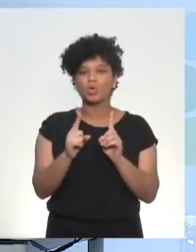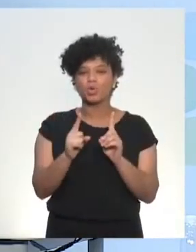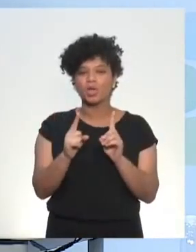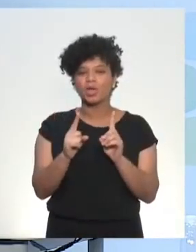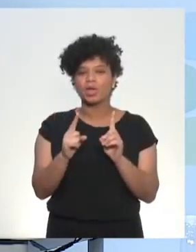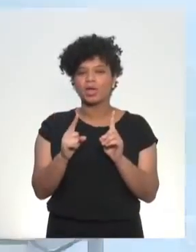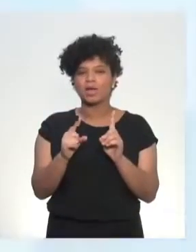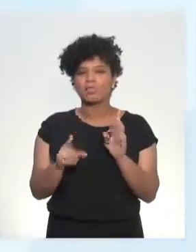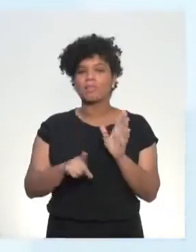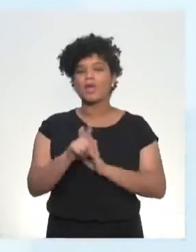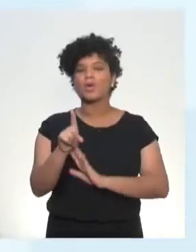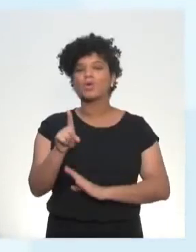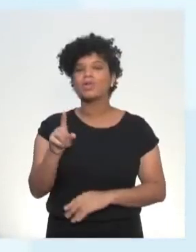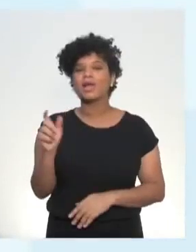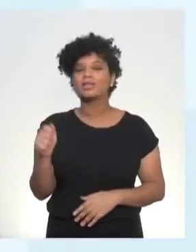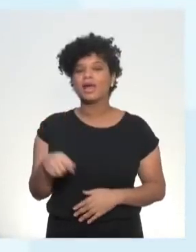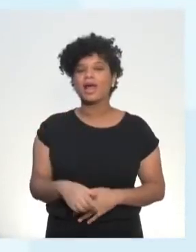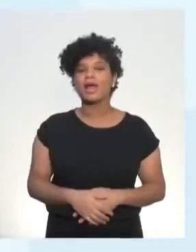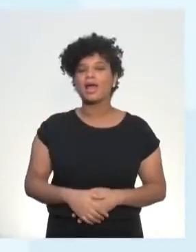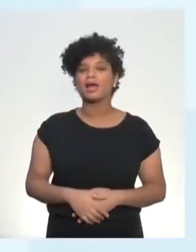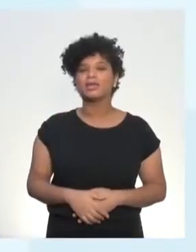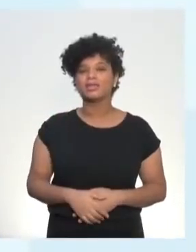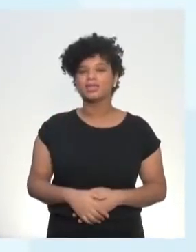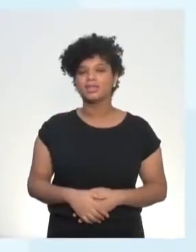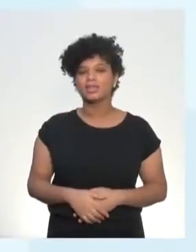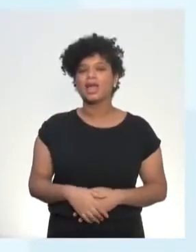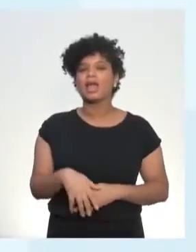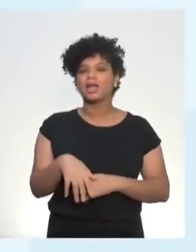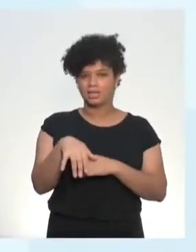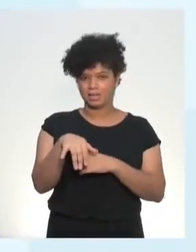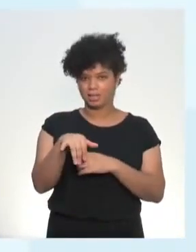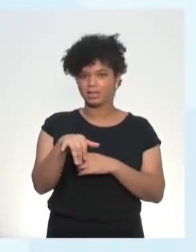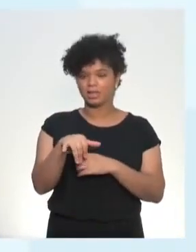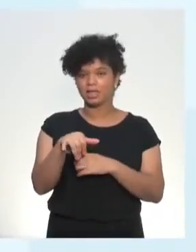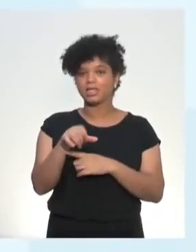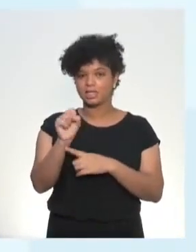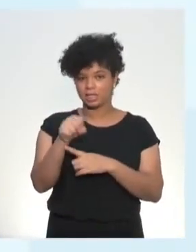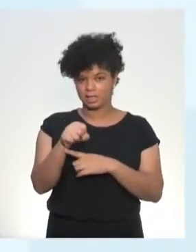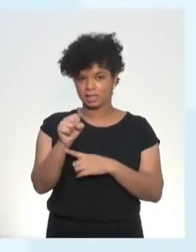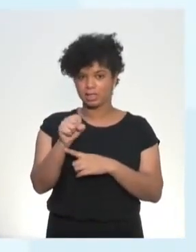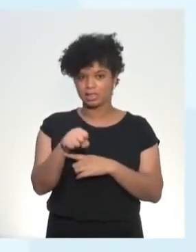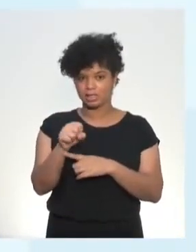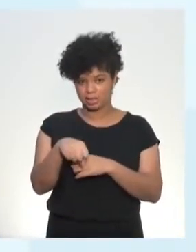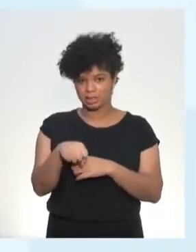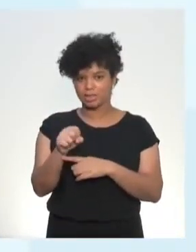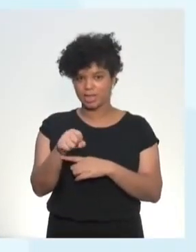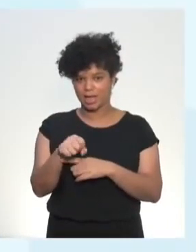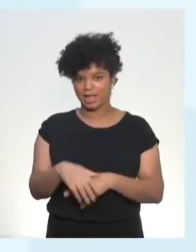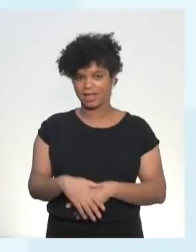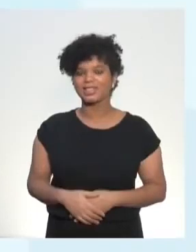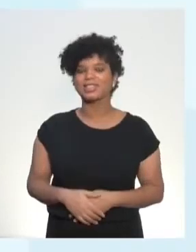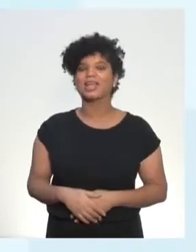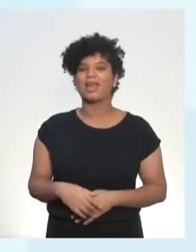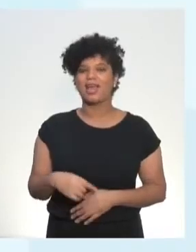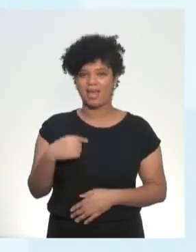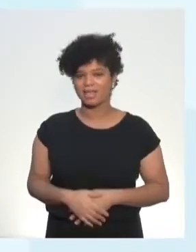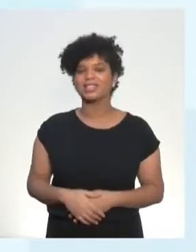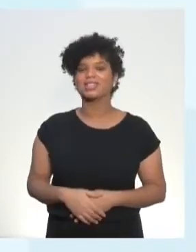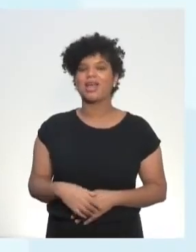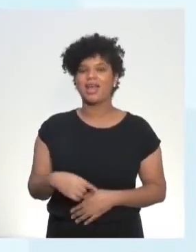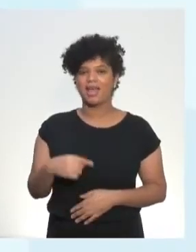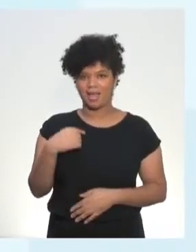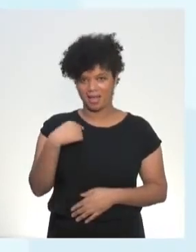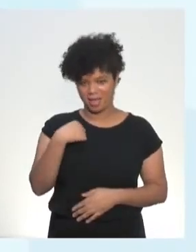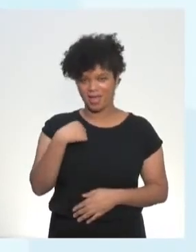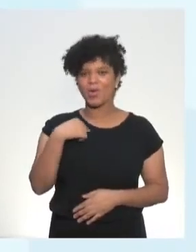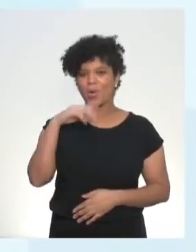com do you, você pode só responder yes, I do. Acabou. Yes, I do. I